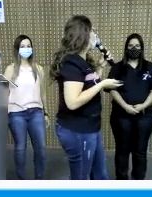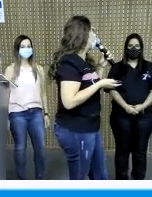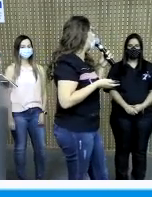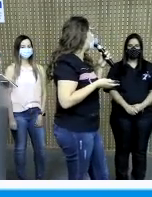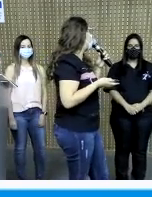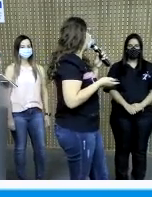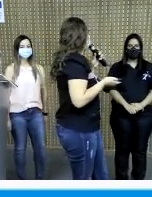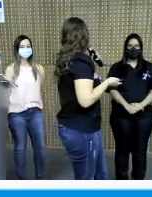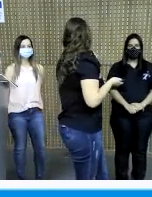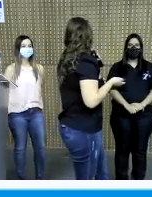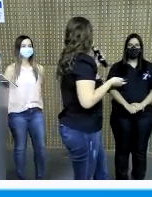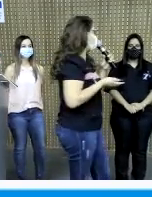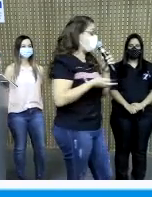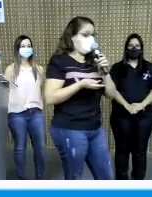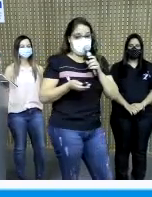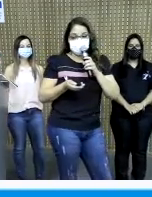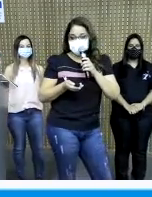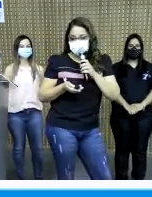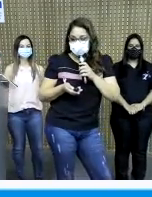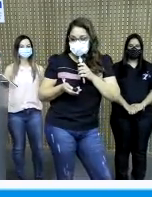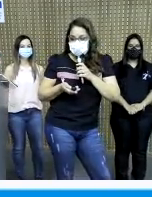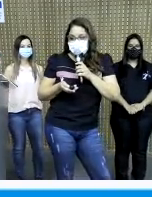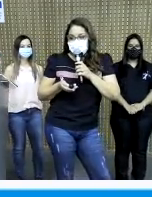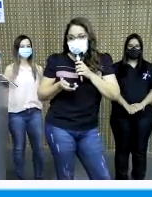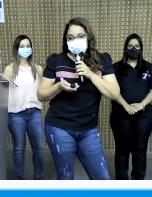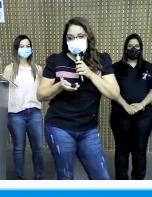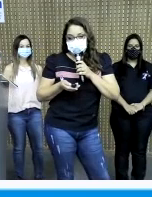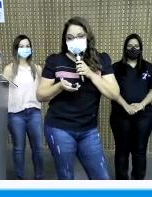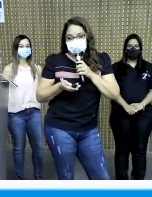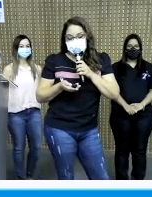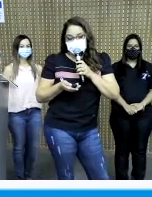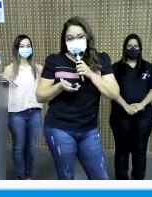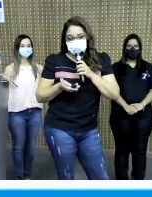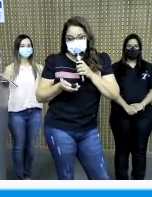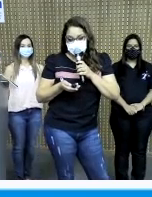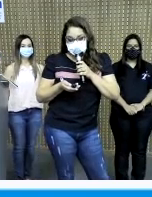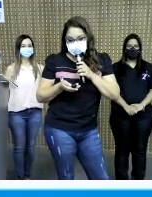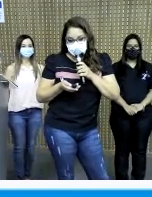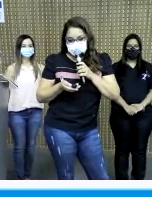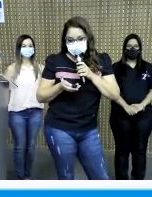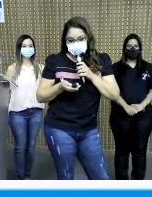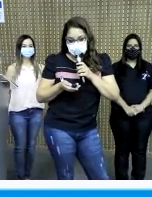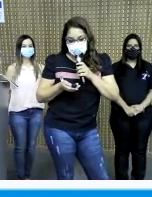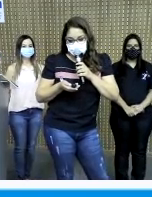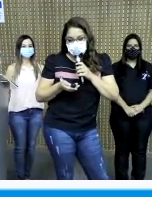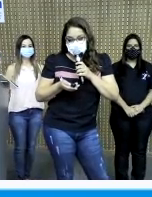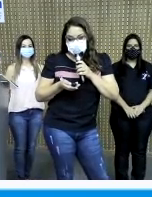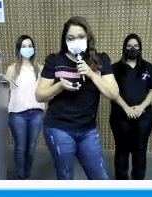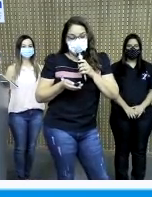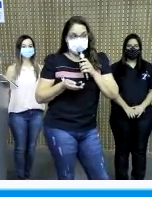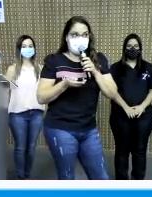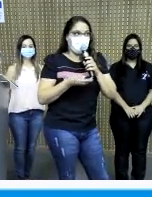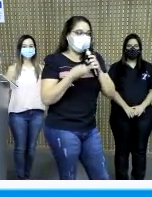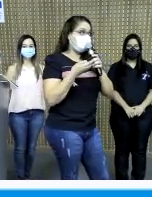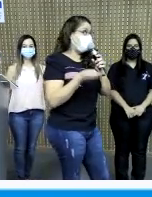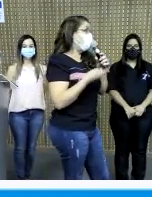comunitários para essas áreas de abrangência, 6. Aqui a nossa evolução de cadastro, tá?